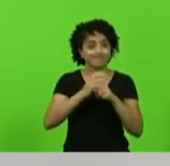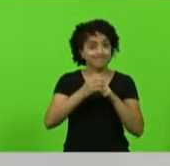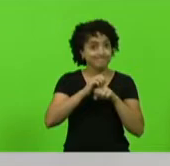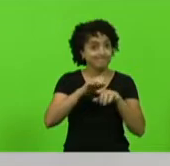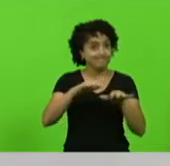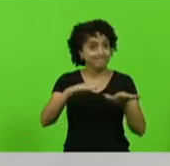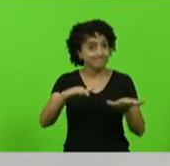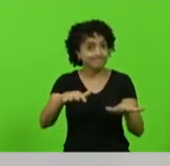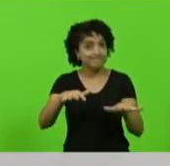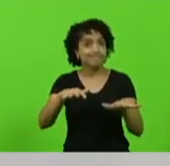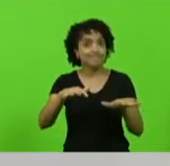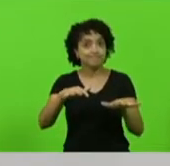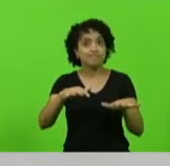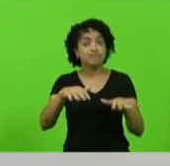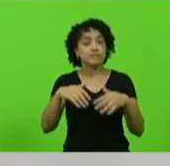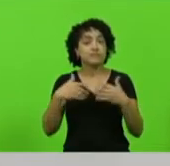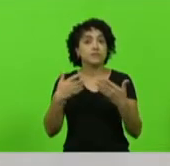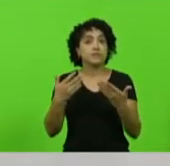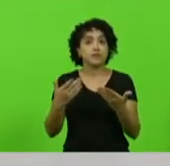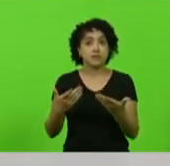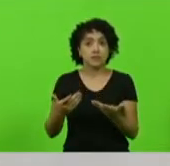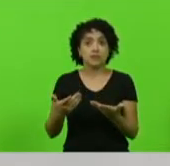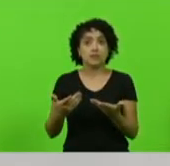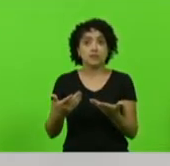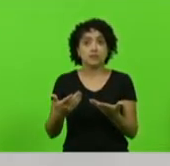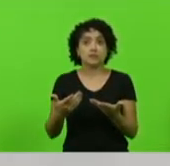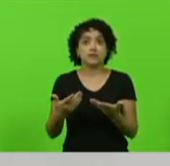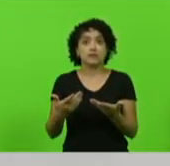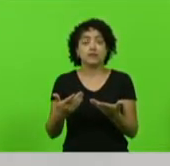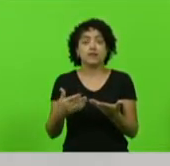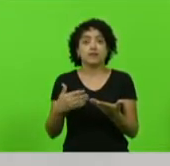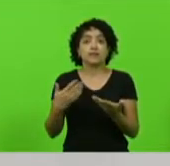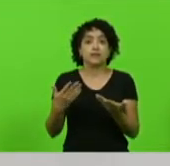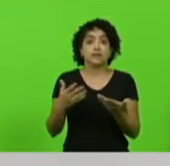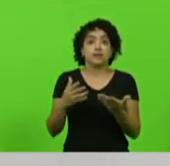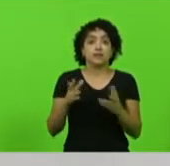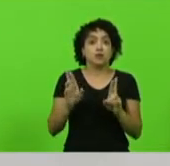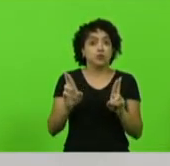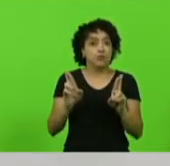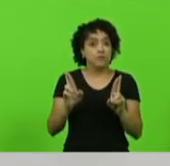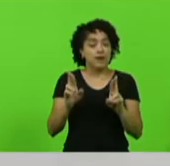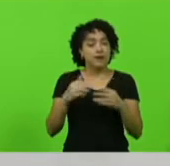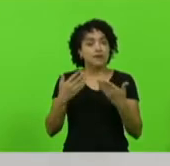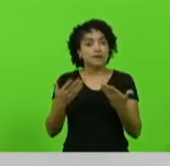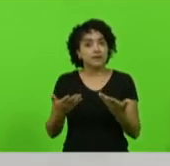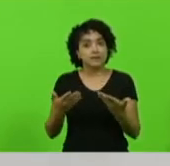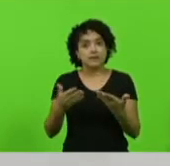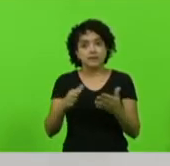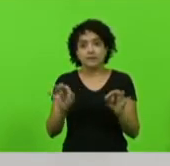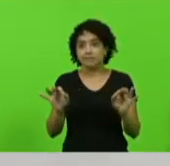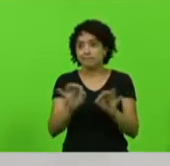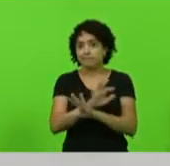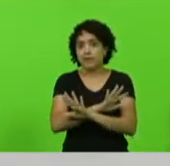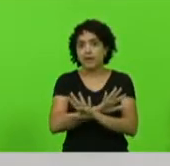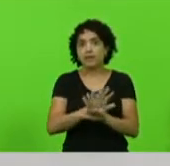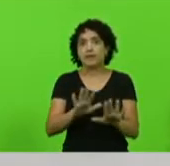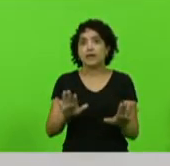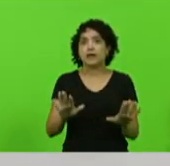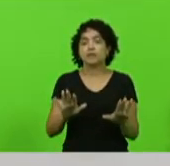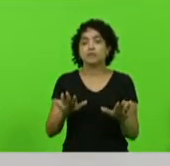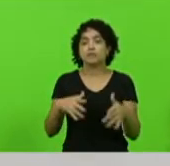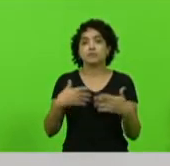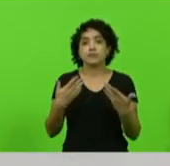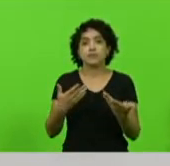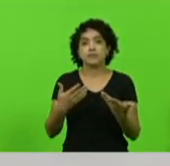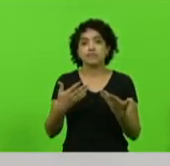um tomara, o ar da sua graça, tomara, né? Tomara que vá logo essa coisa, a gente não aguenta